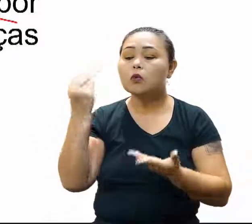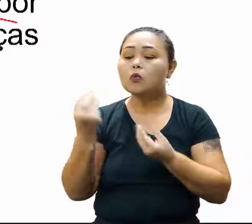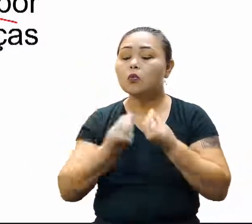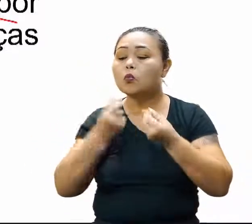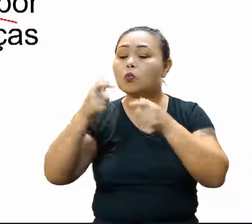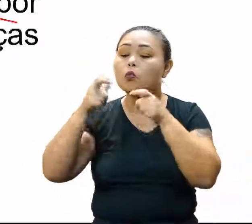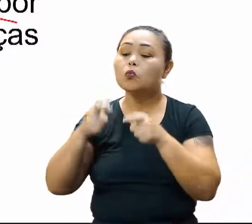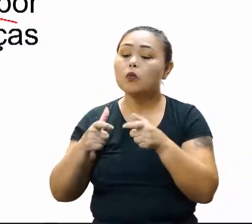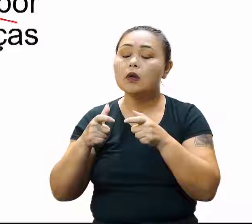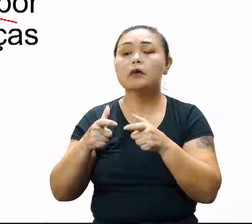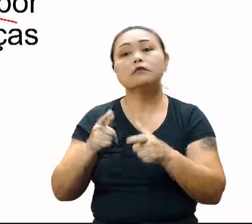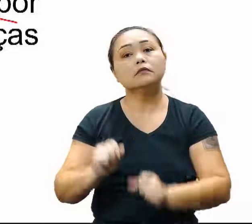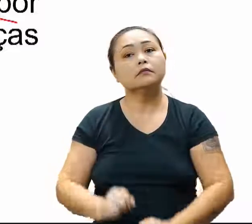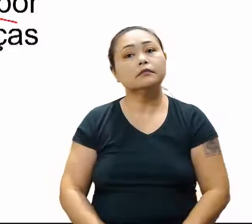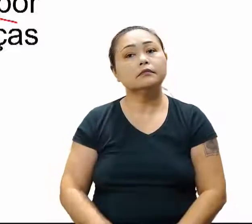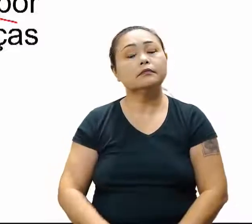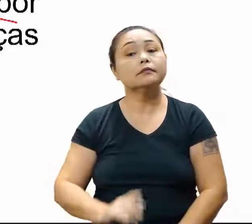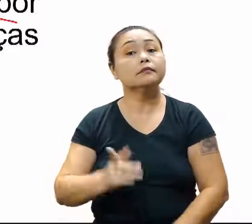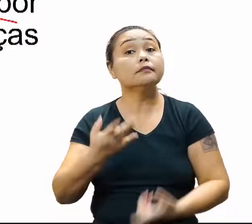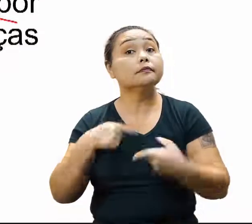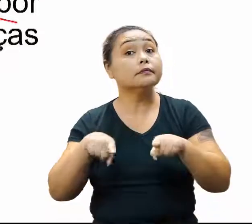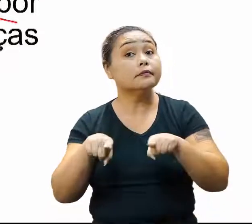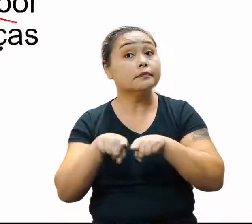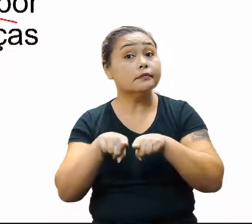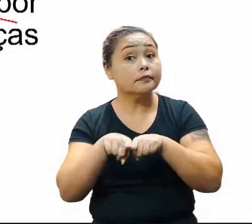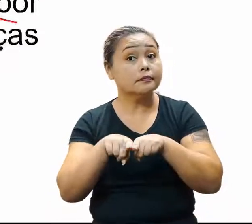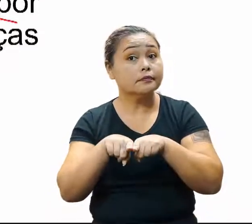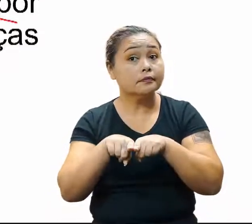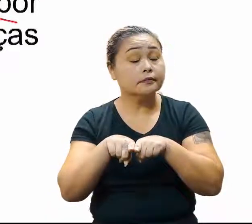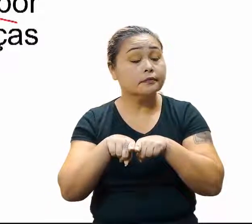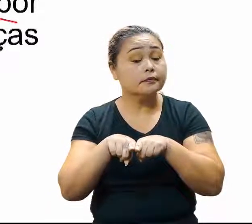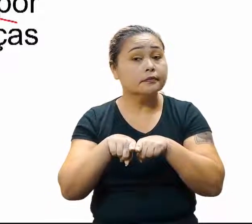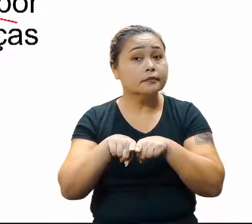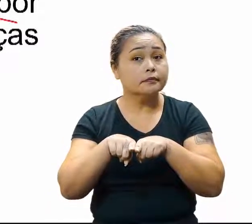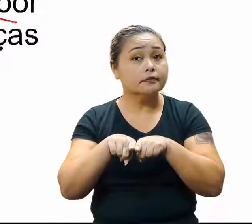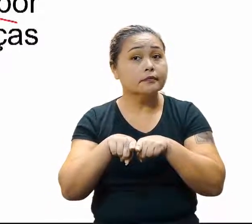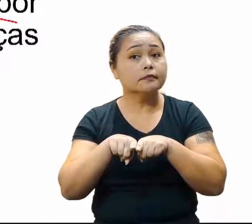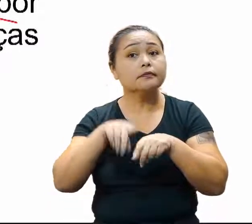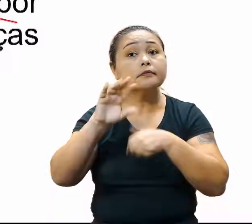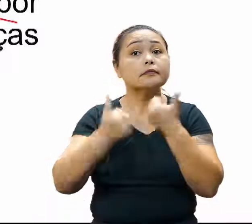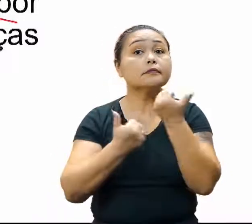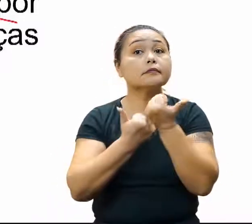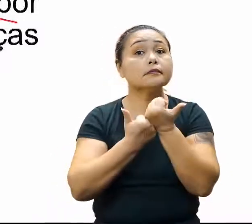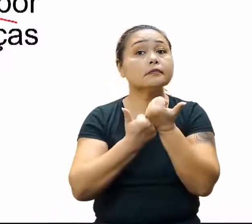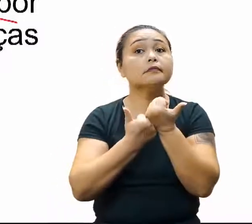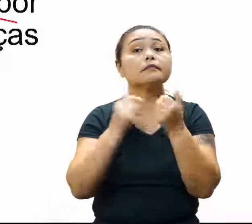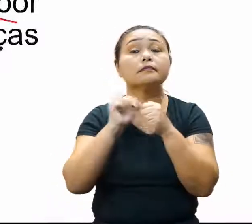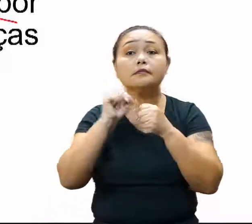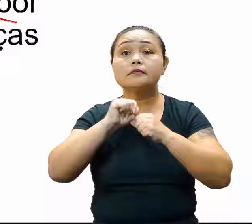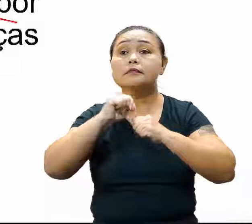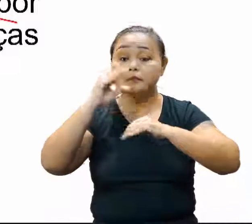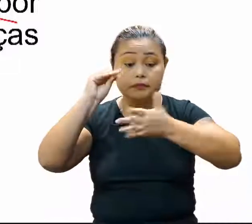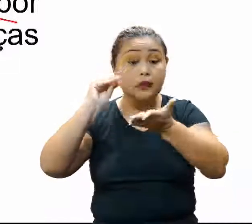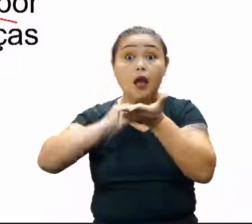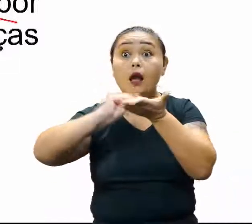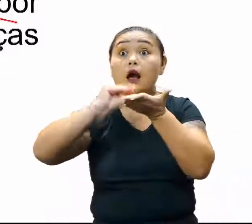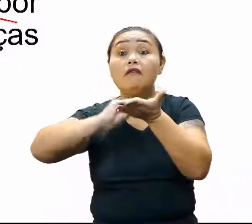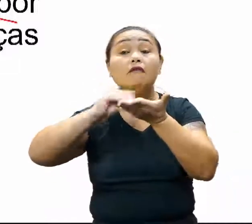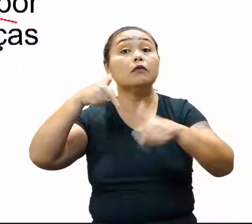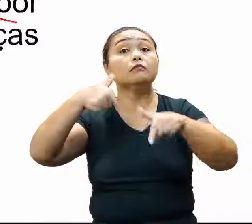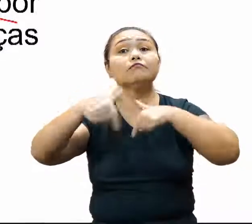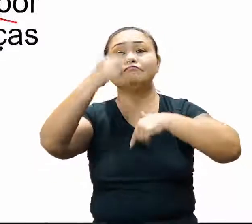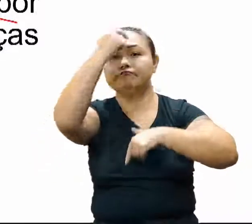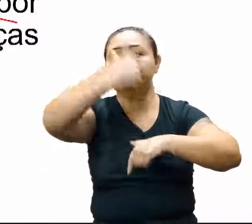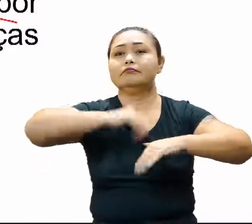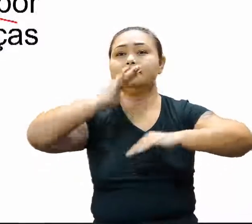local, até a substituição de mão de obra, a falta da mão de obra. Então, são